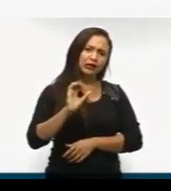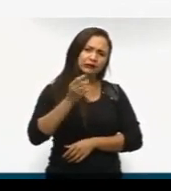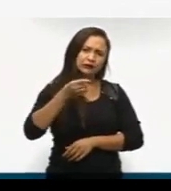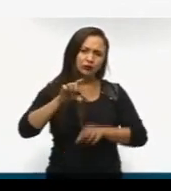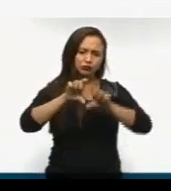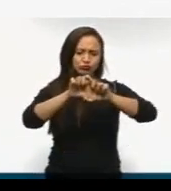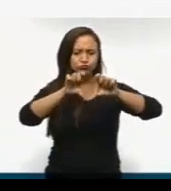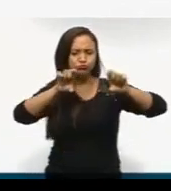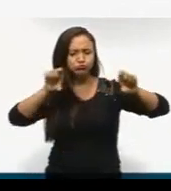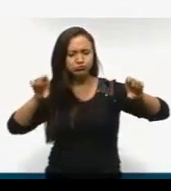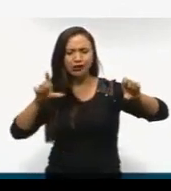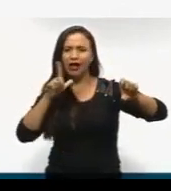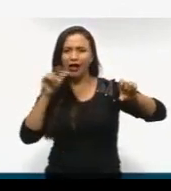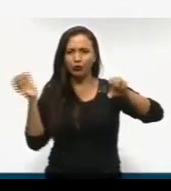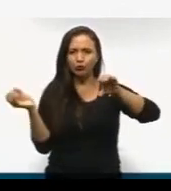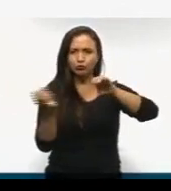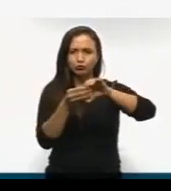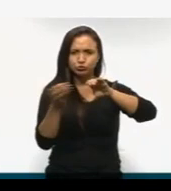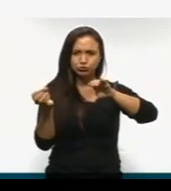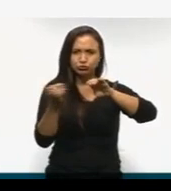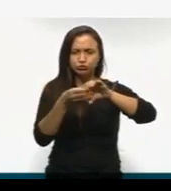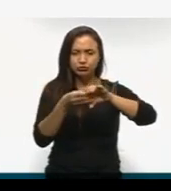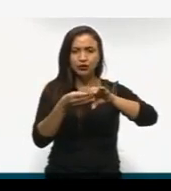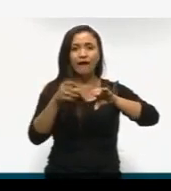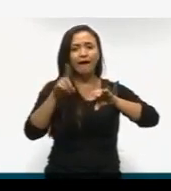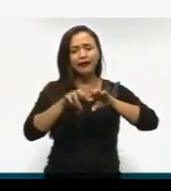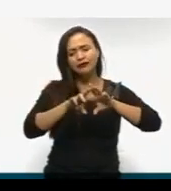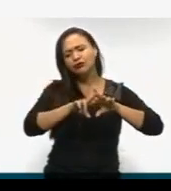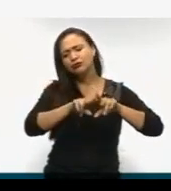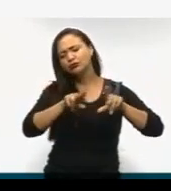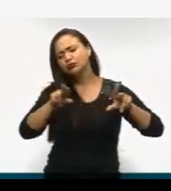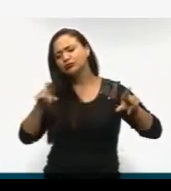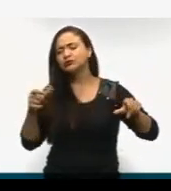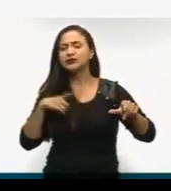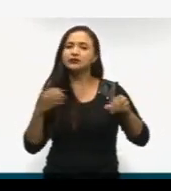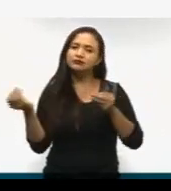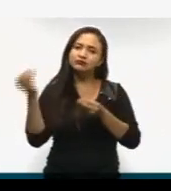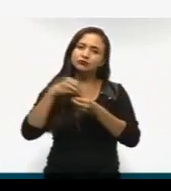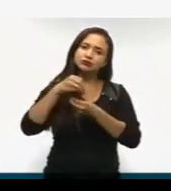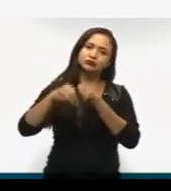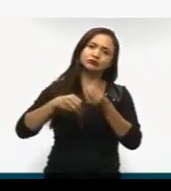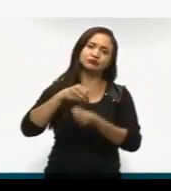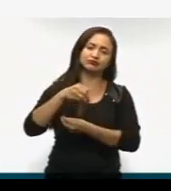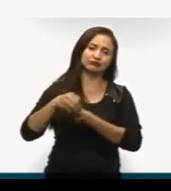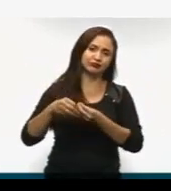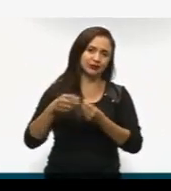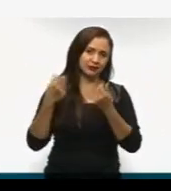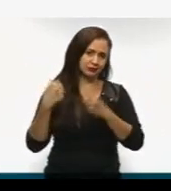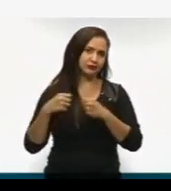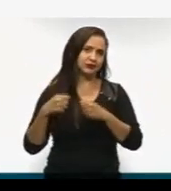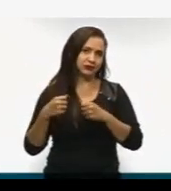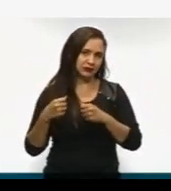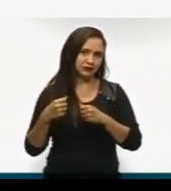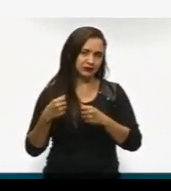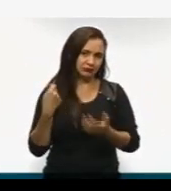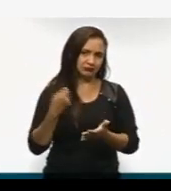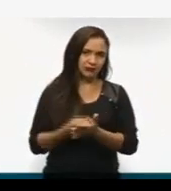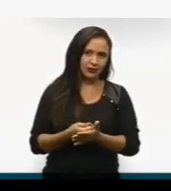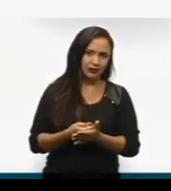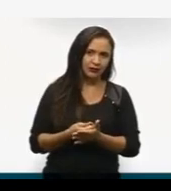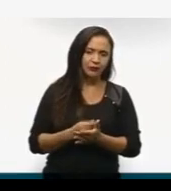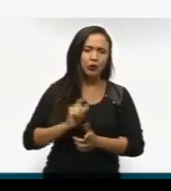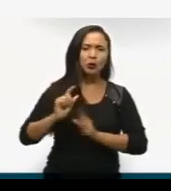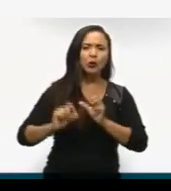várias coisinhas que estão englobadas aqui dentro. Ou seja, vários itens que estão aqui dentro. Ok? O que